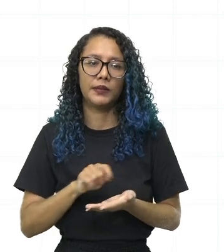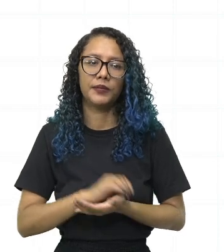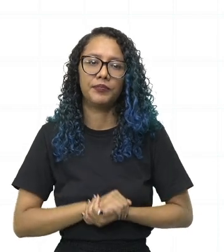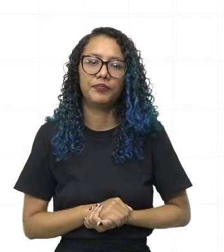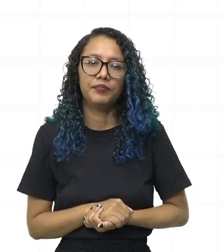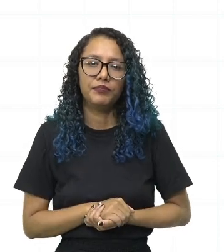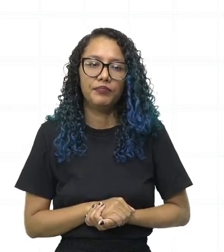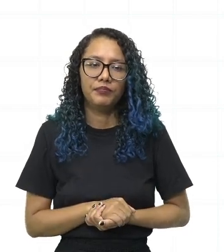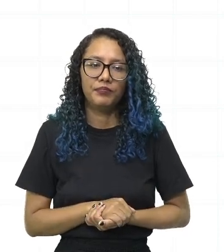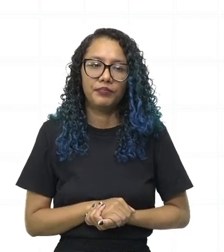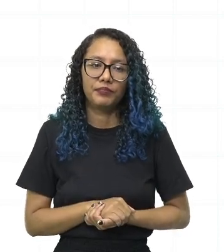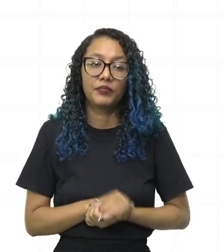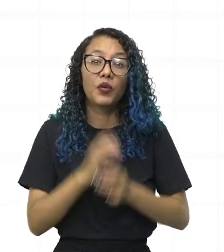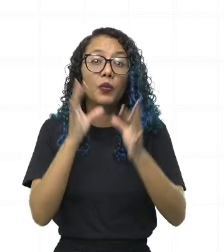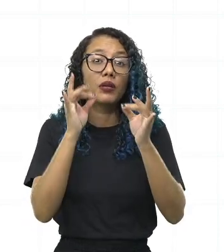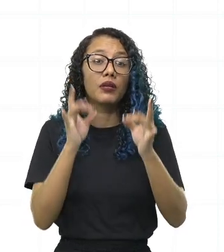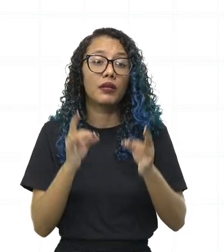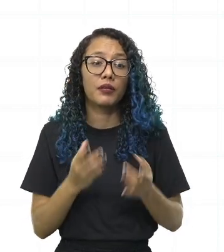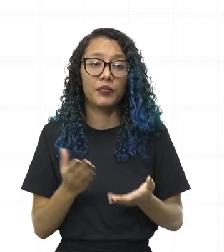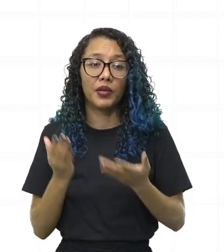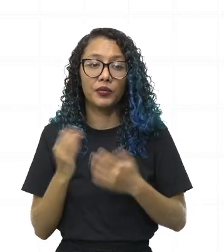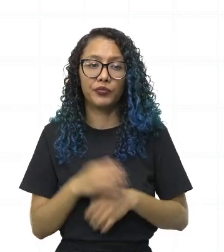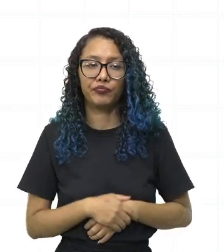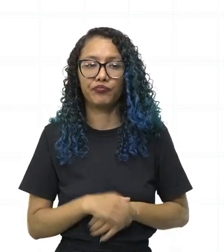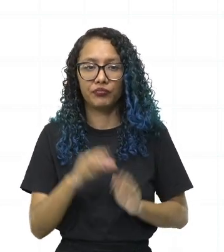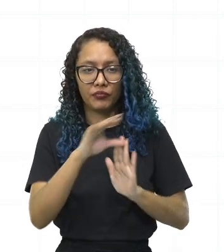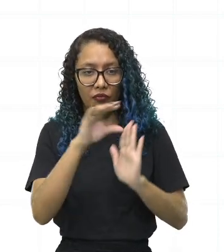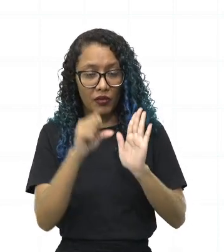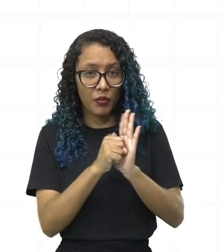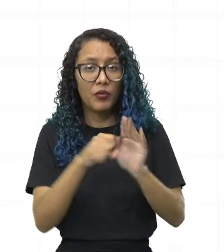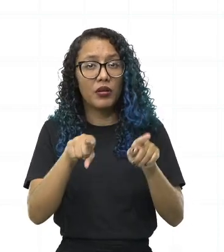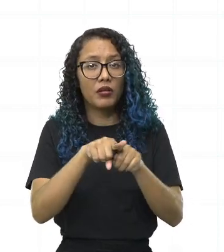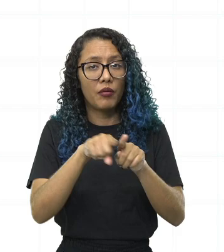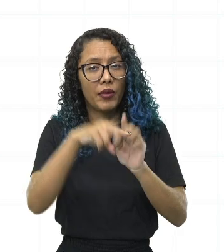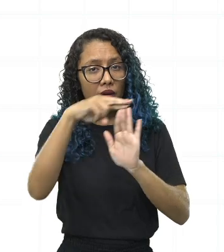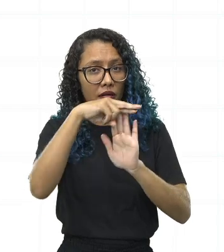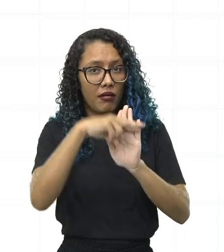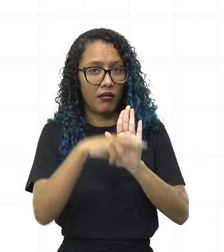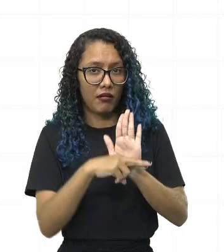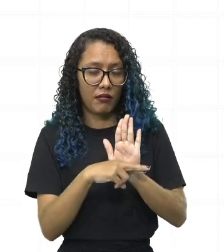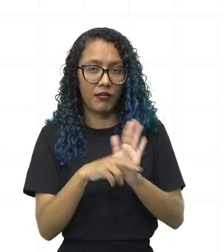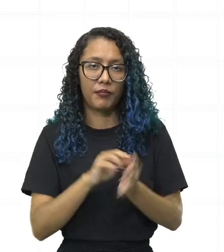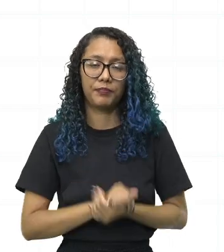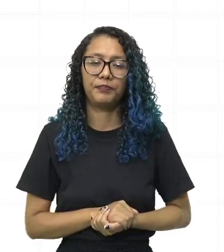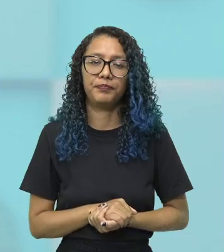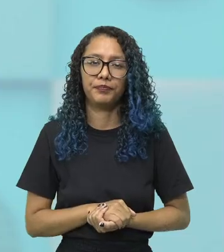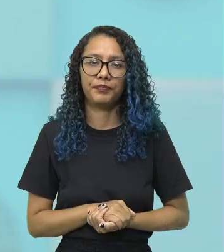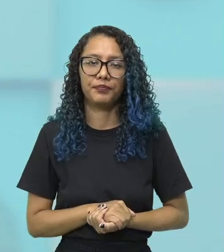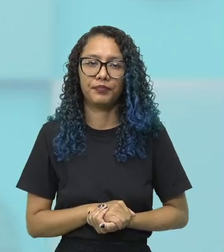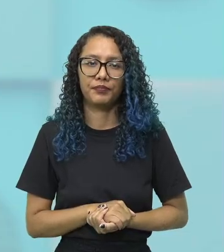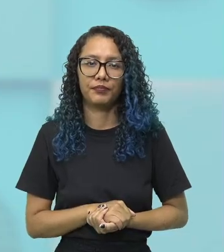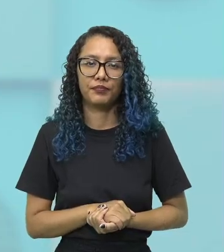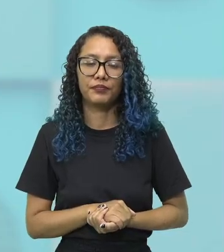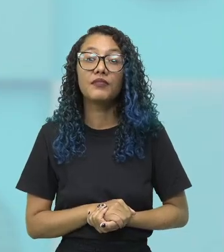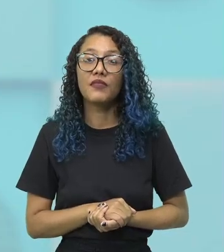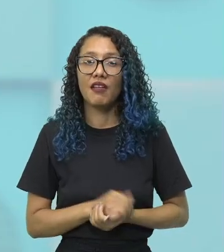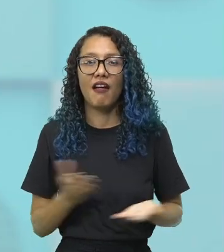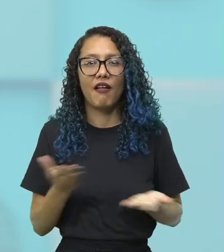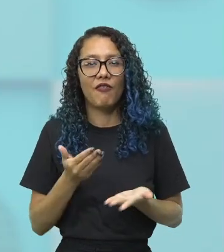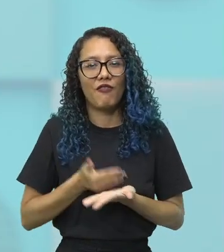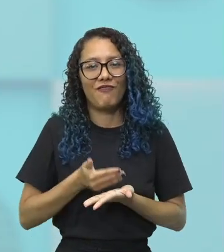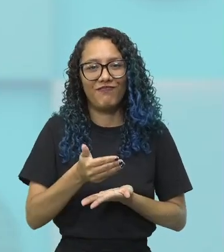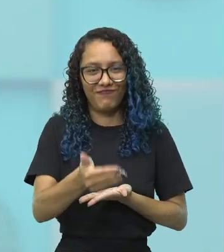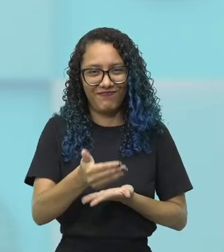da escrita, detalhamento, pontuação, regras.